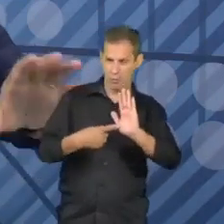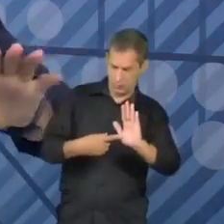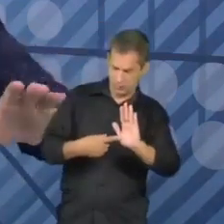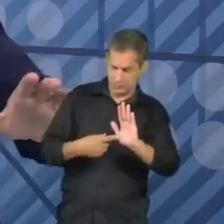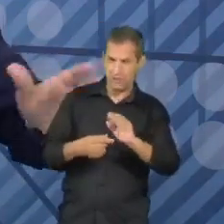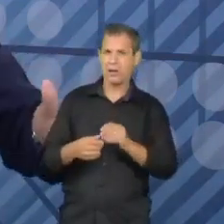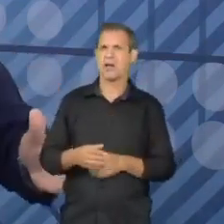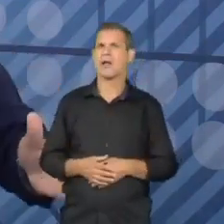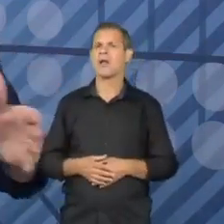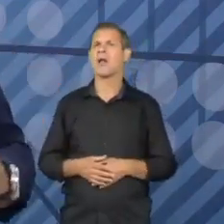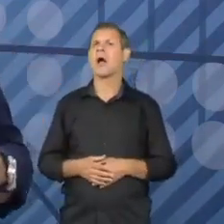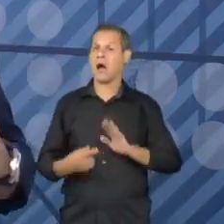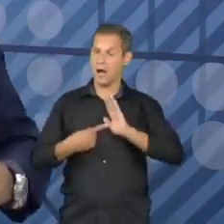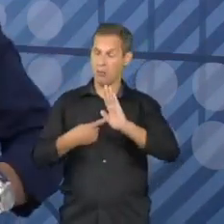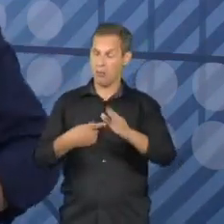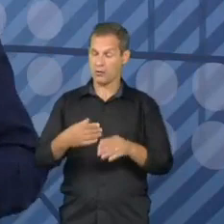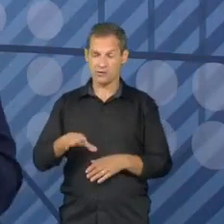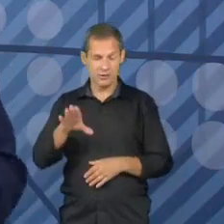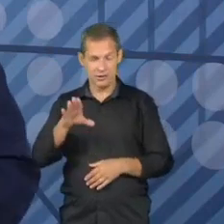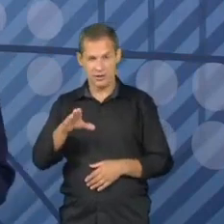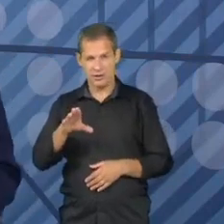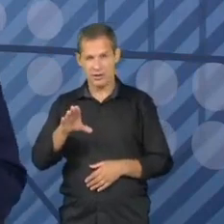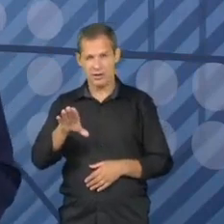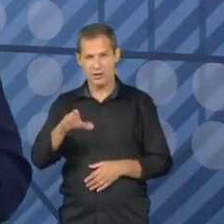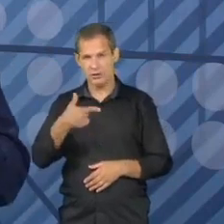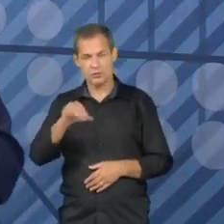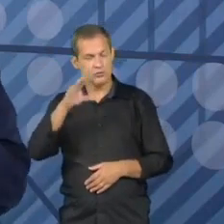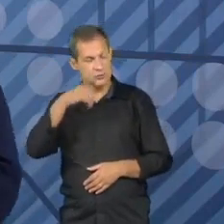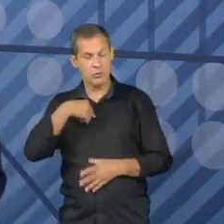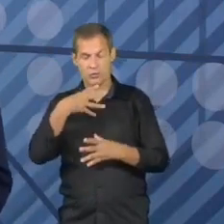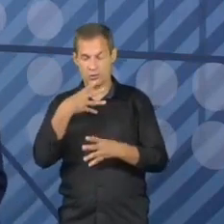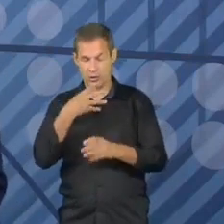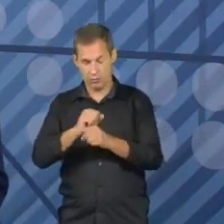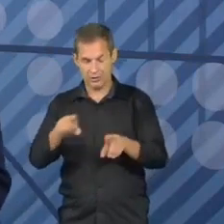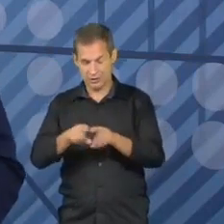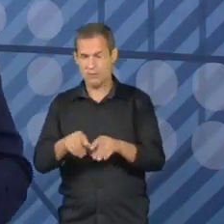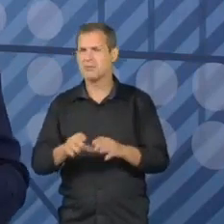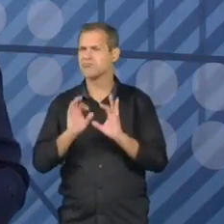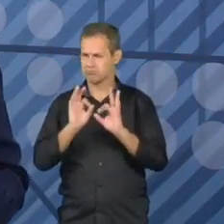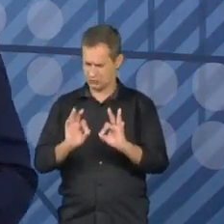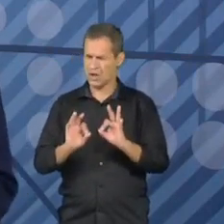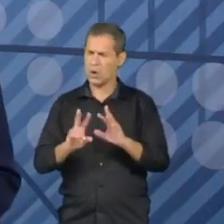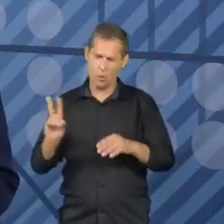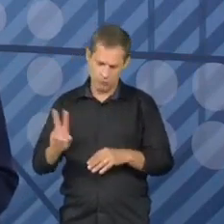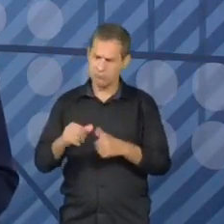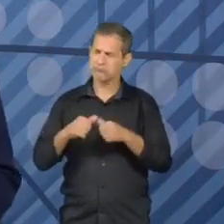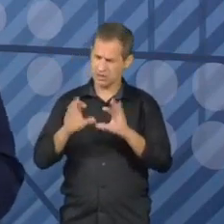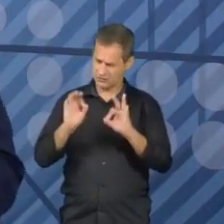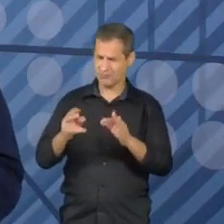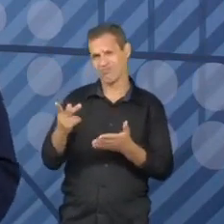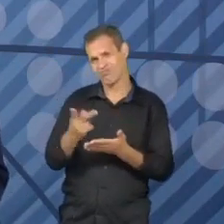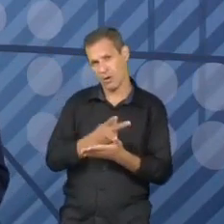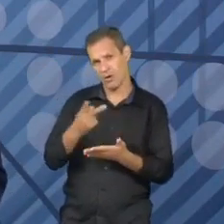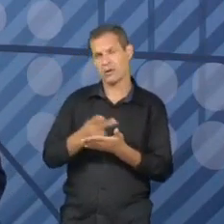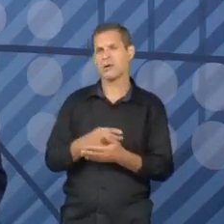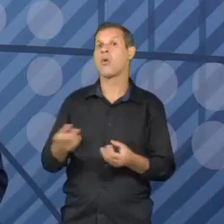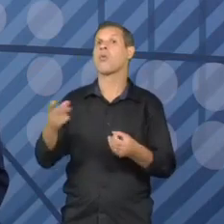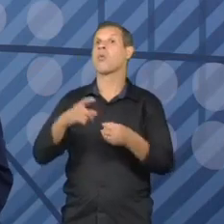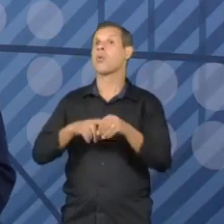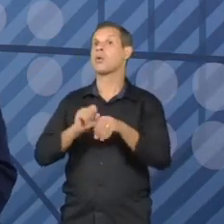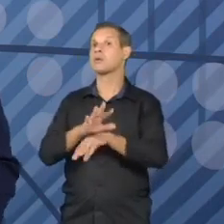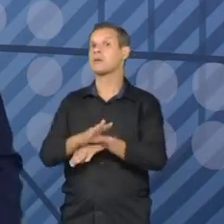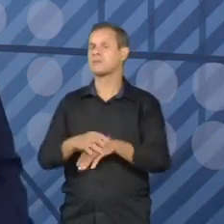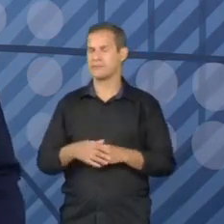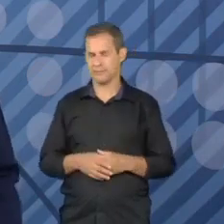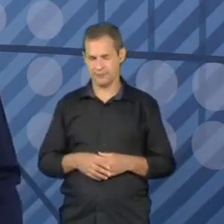para mim a amostra dos 20 funcionários que eu quero fazer o cálculo aqui e quero realmente comprovar se esse valor está correto ou não. Continuando aqui os